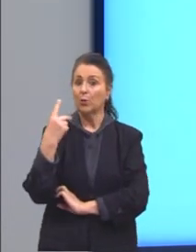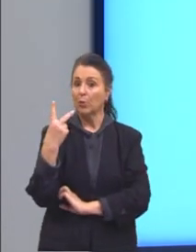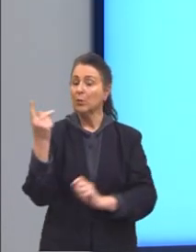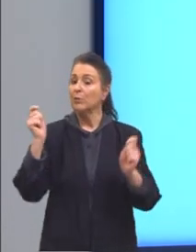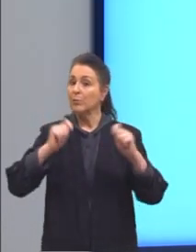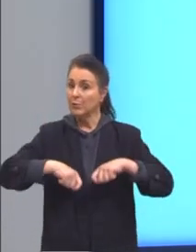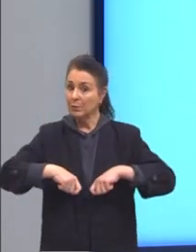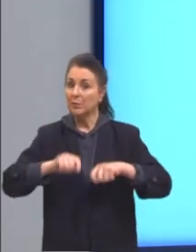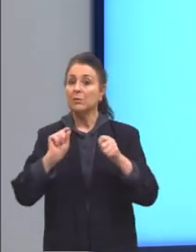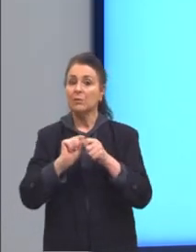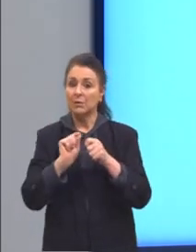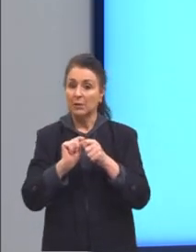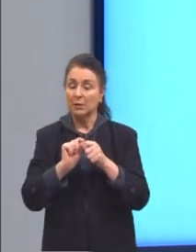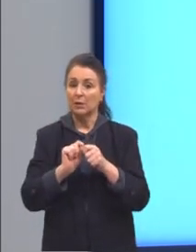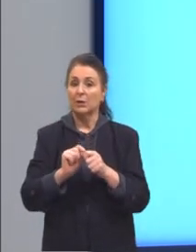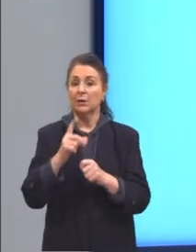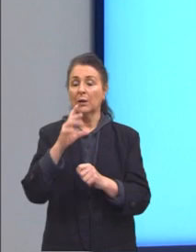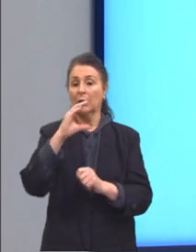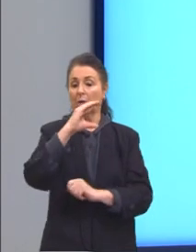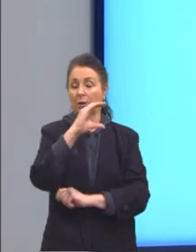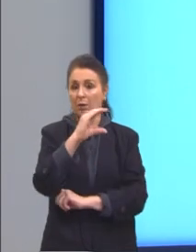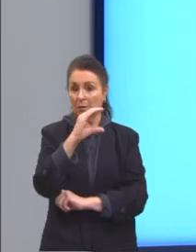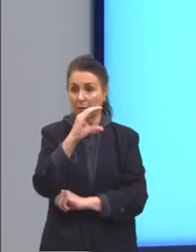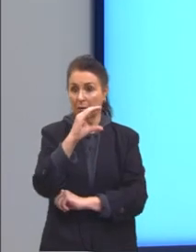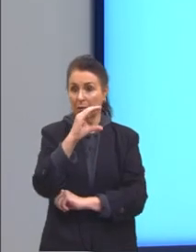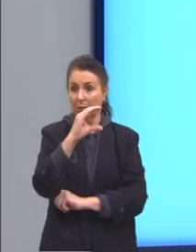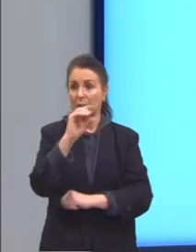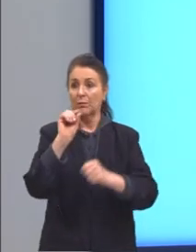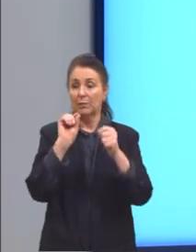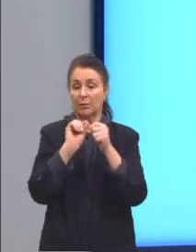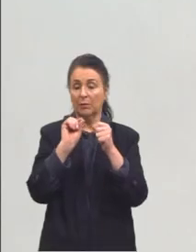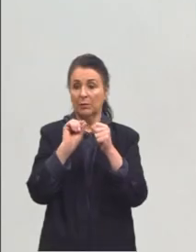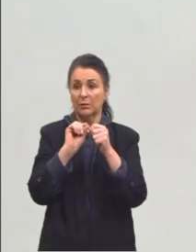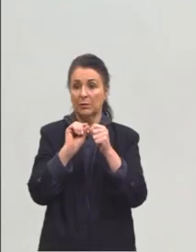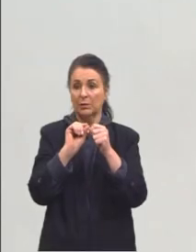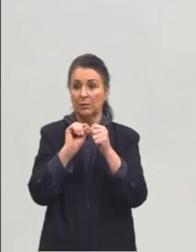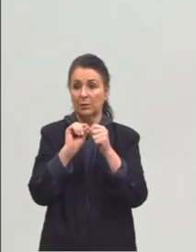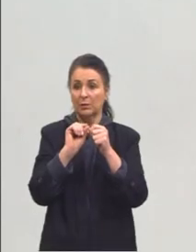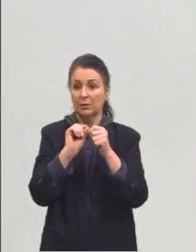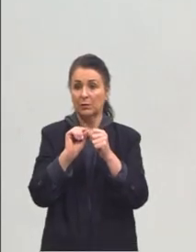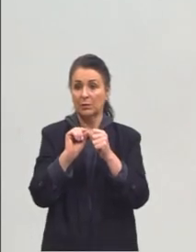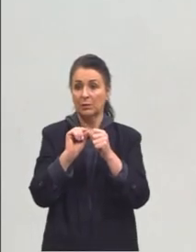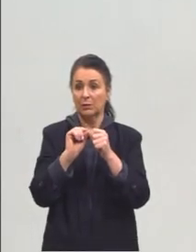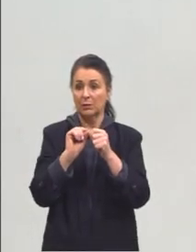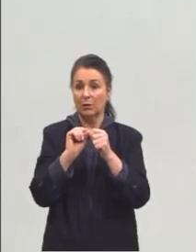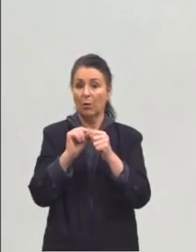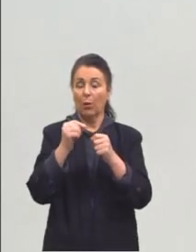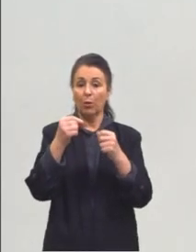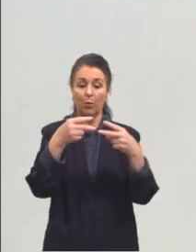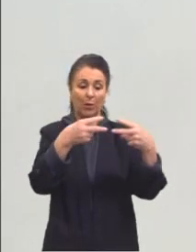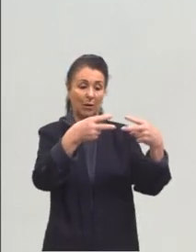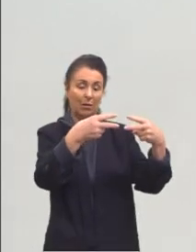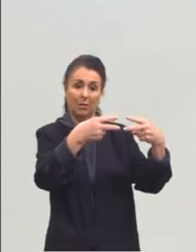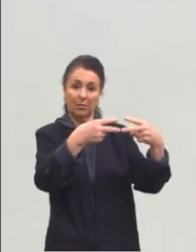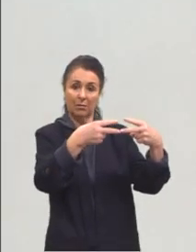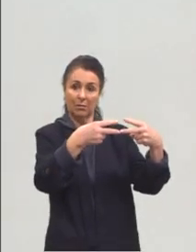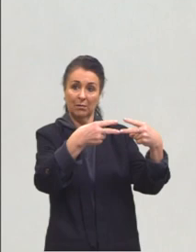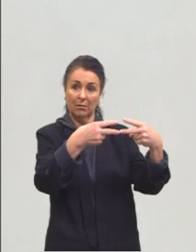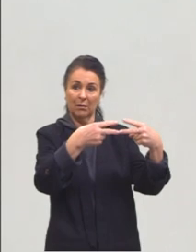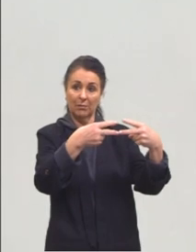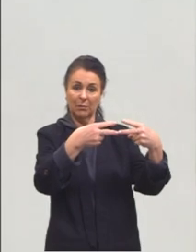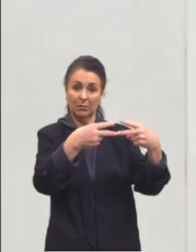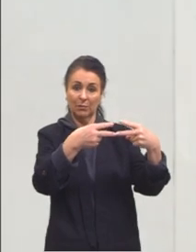possibilidades Ok eu voltei o carbono podendo fazer duas ligações duplas um dois